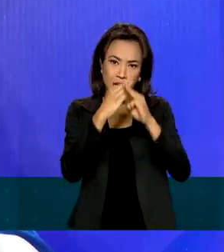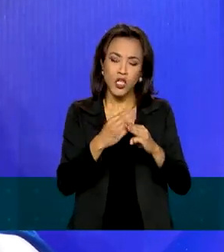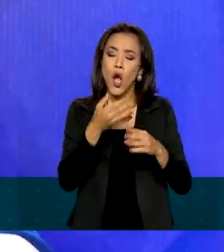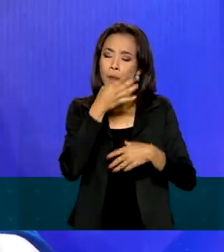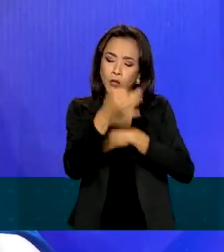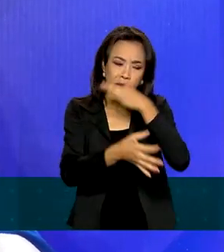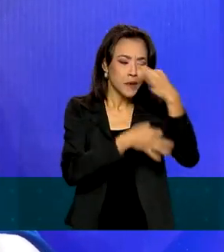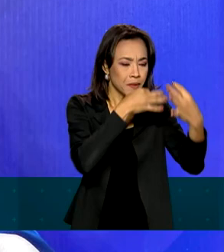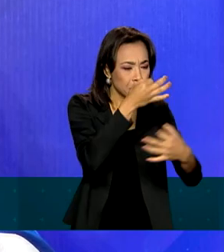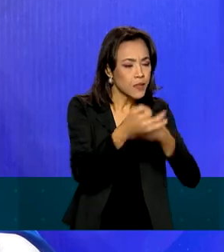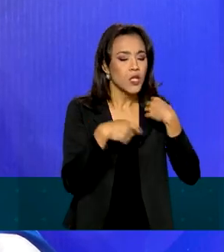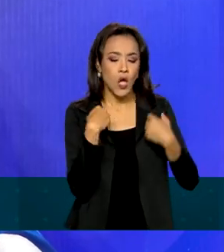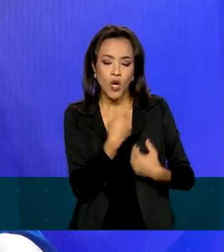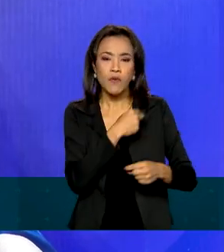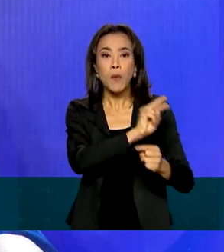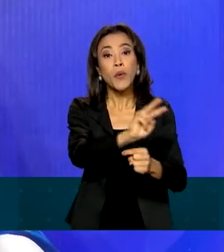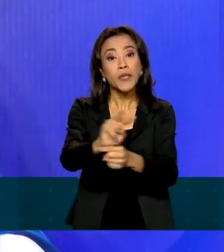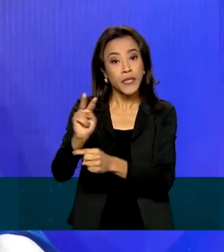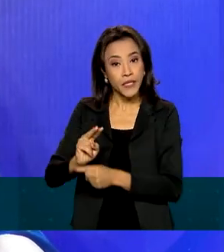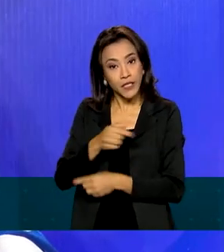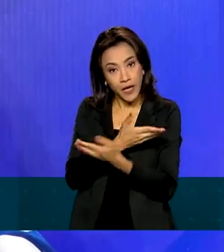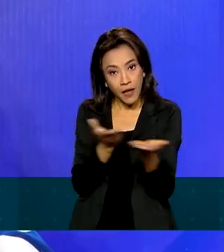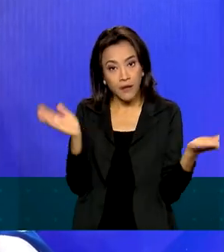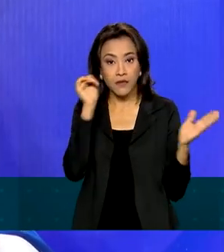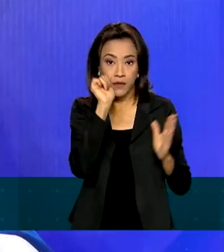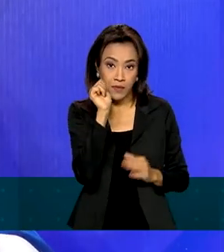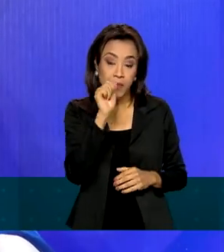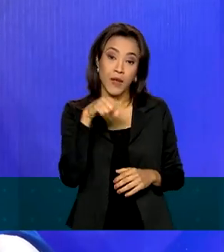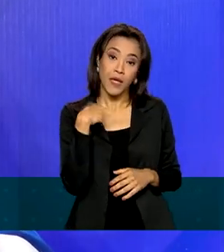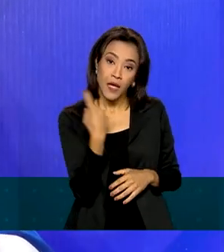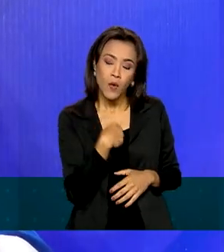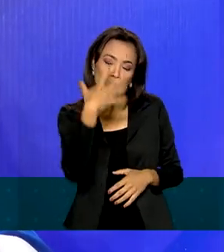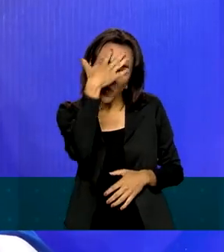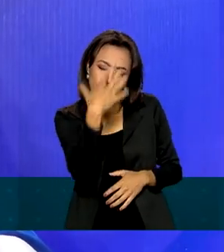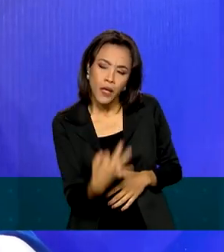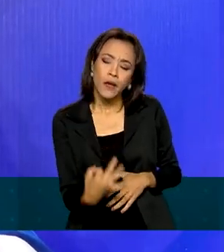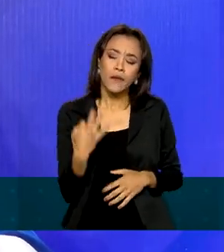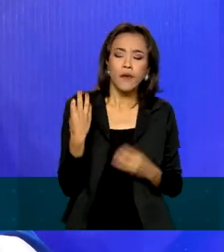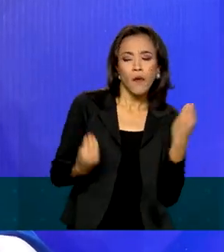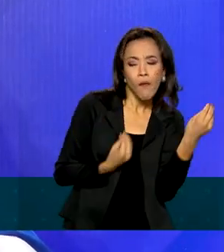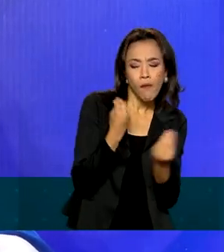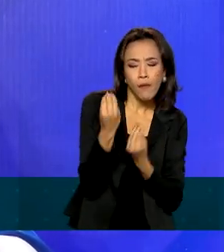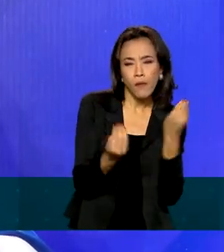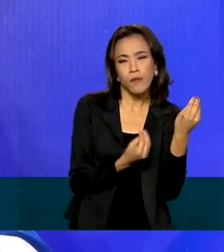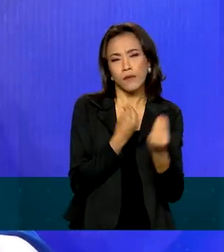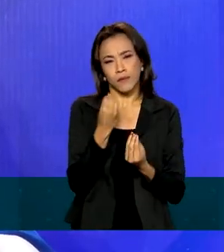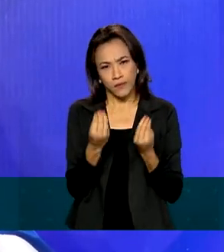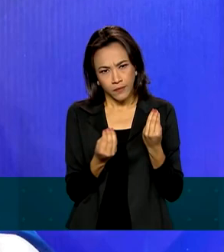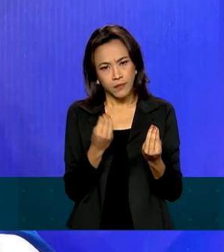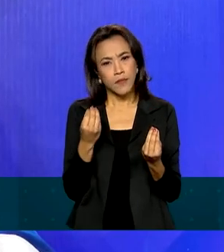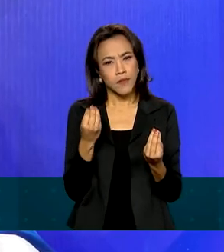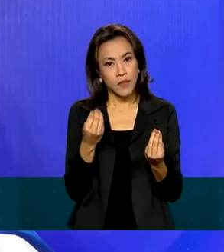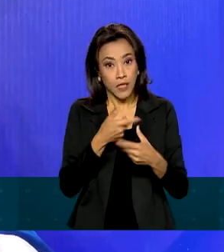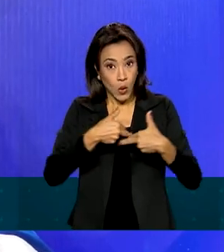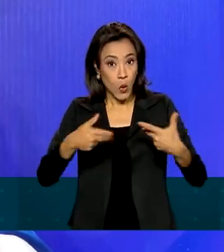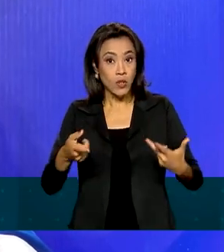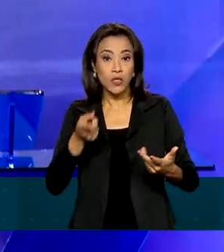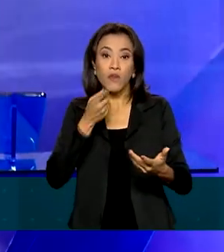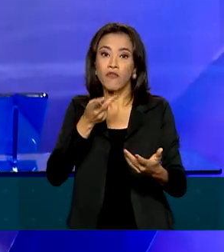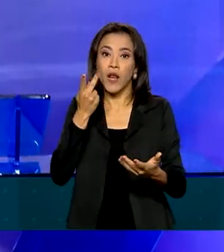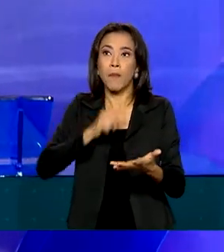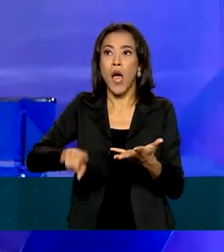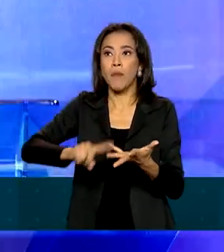e protegidas para que eu entendo um pouco e me aprofunde a em cima dos indícios que estão sendo